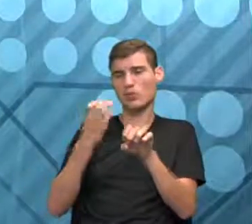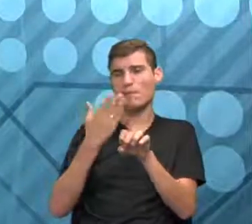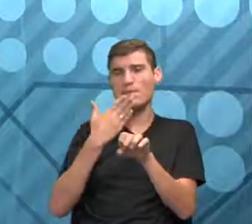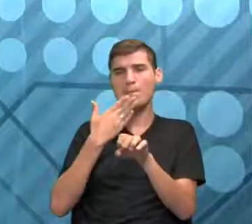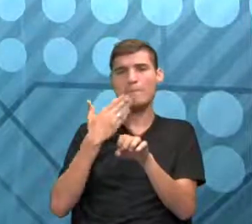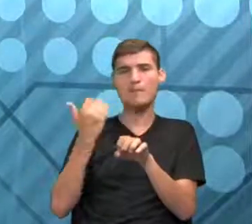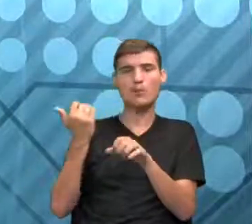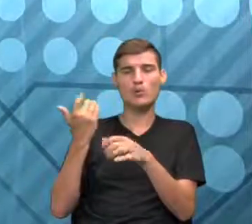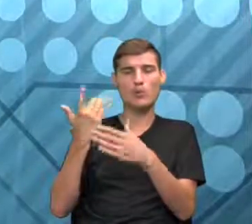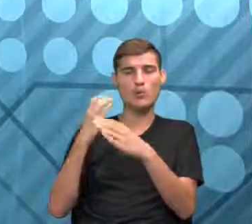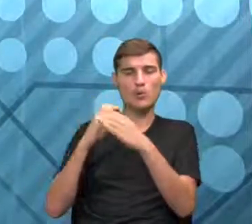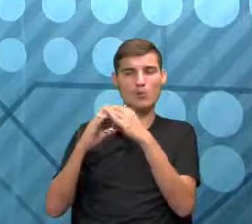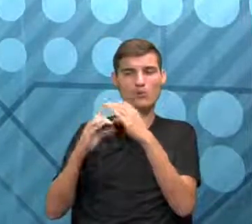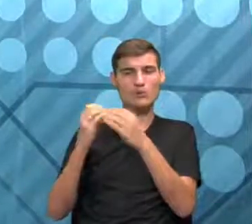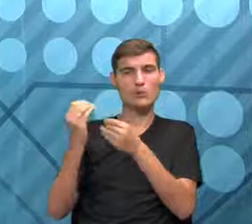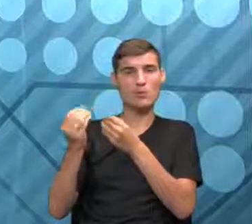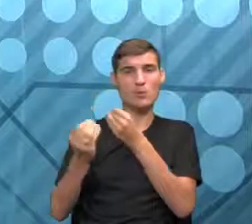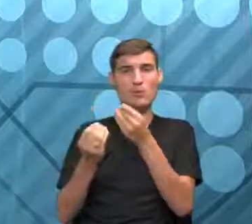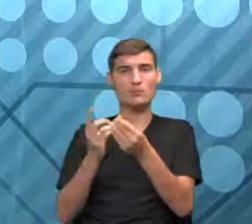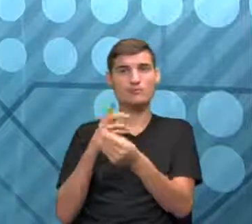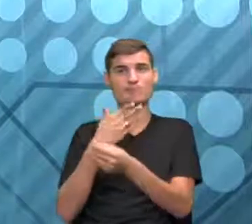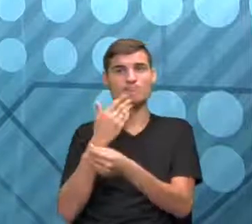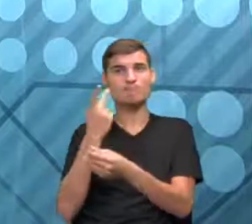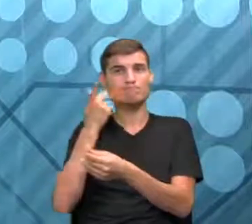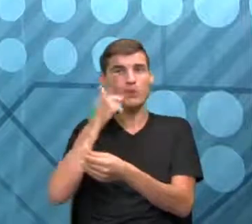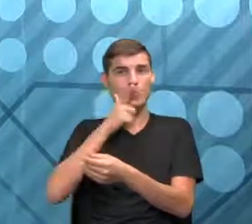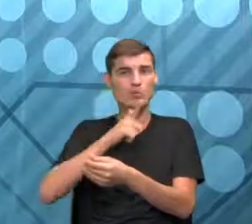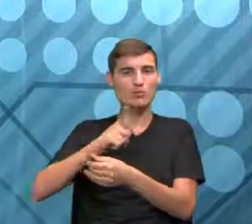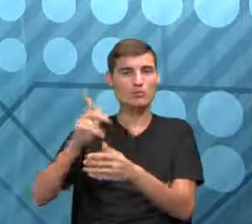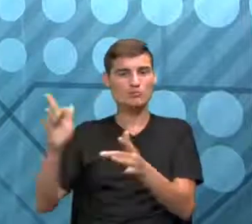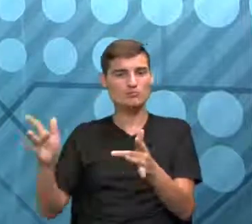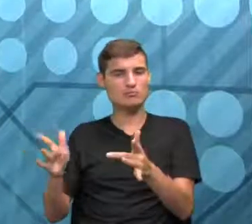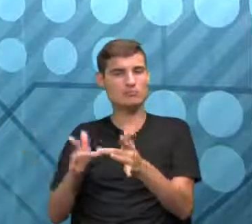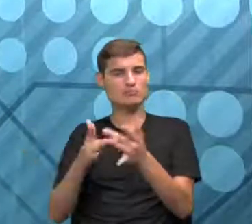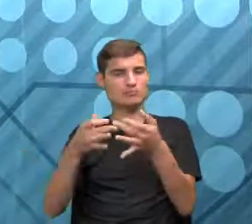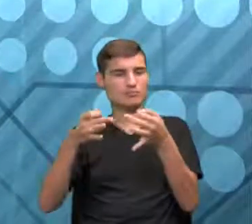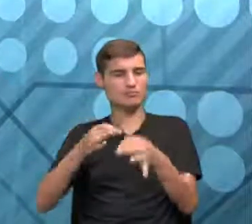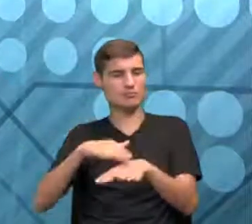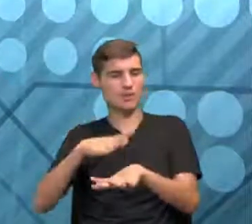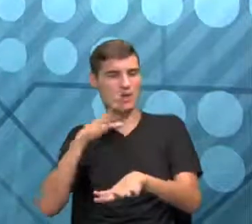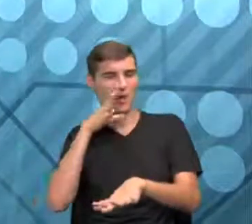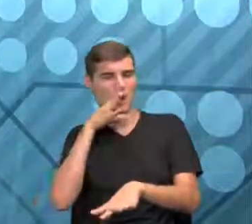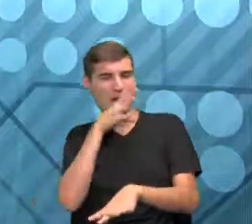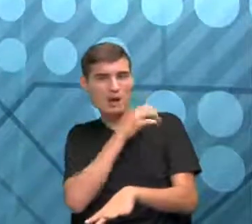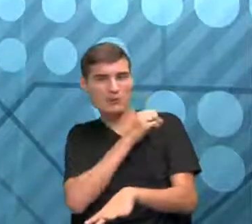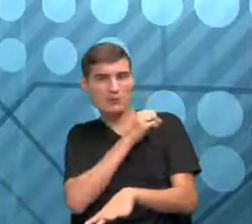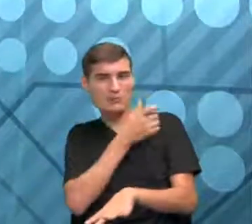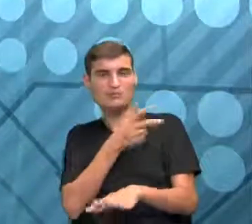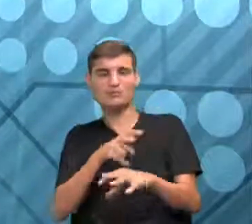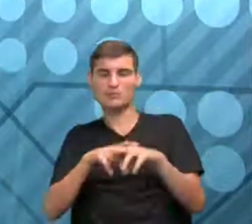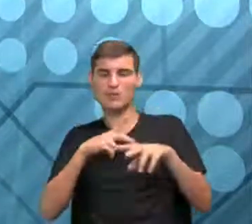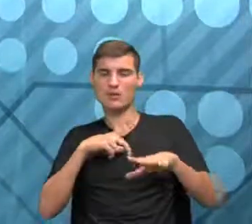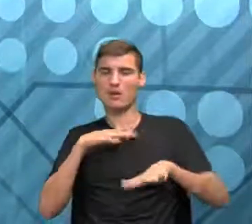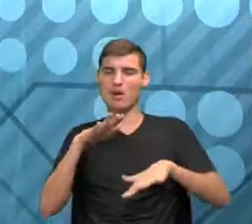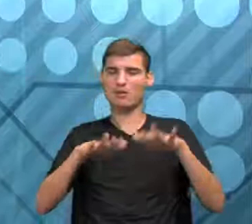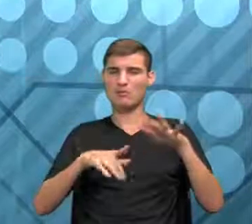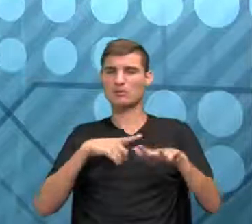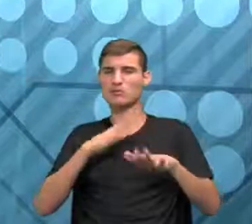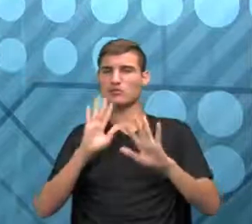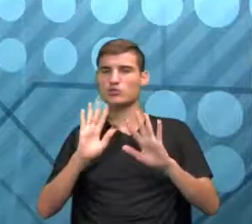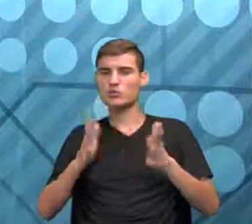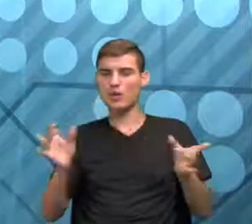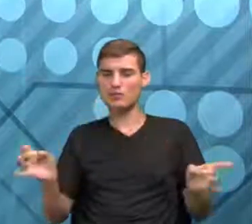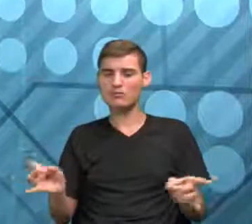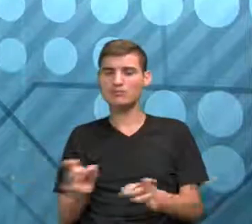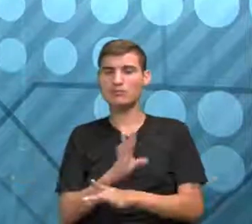comunicação, quero só estudar uma comunicação mais eficiente, uma comunicação mais rápida. Então, Então, às vezes, já tem alguma coisa implementada. Vamos